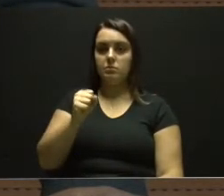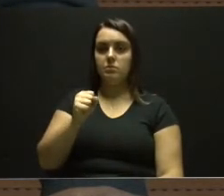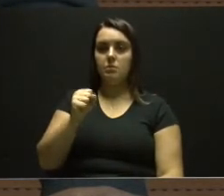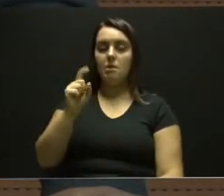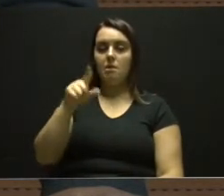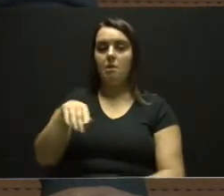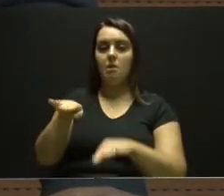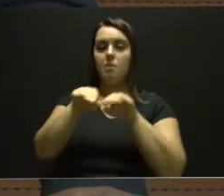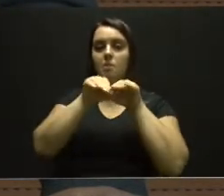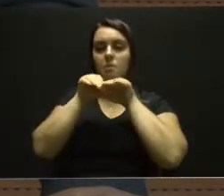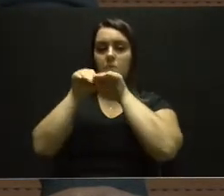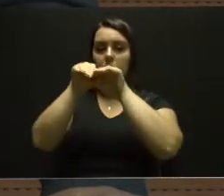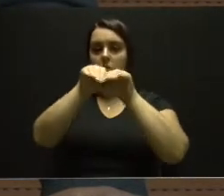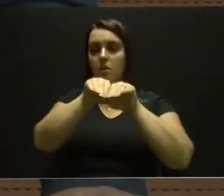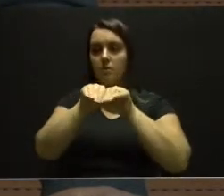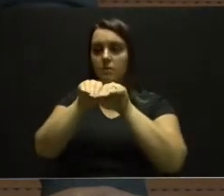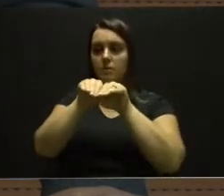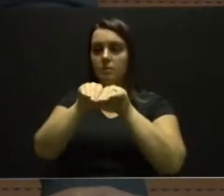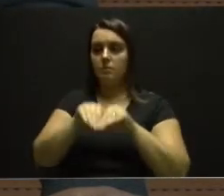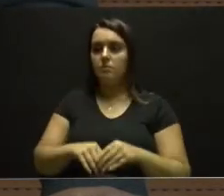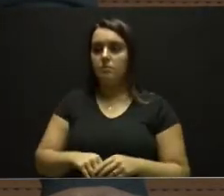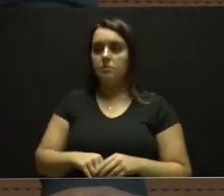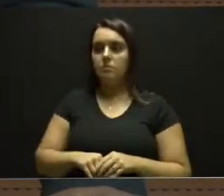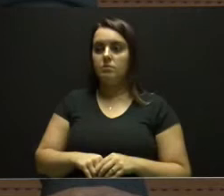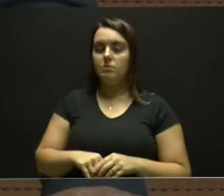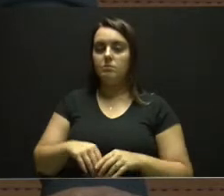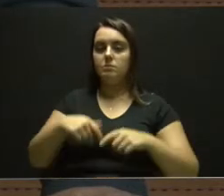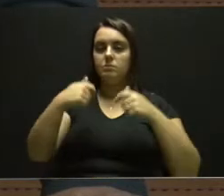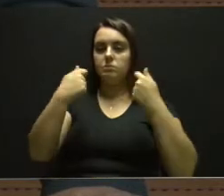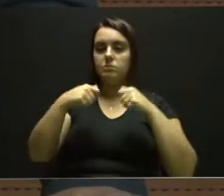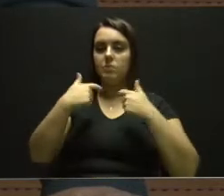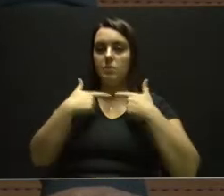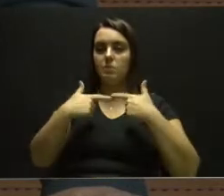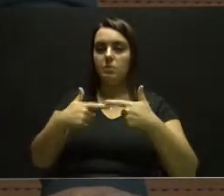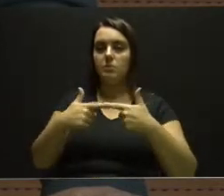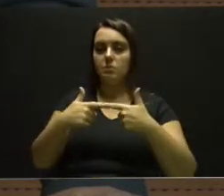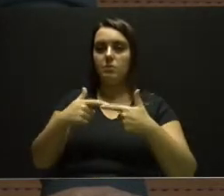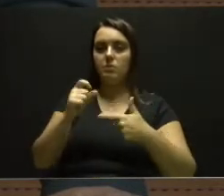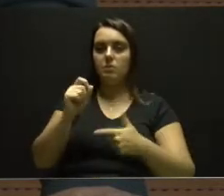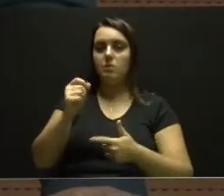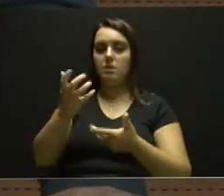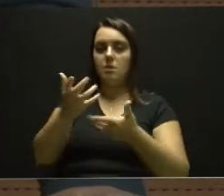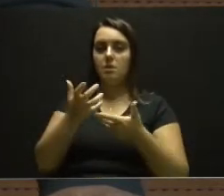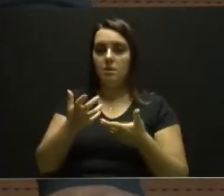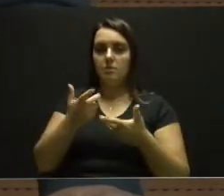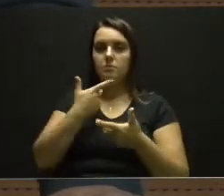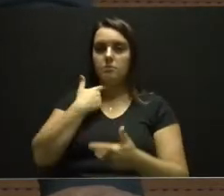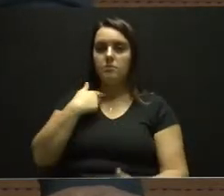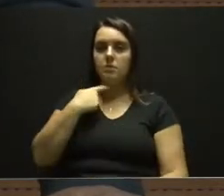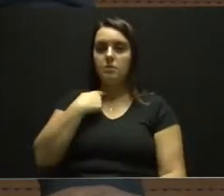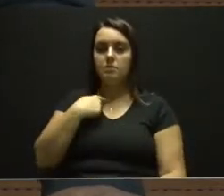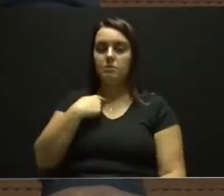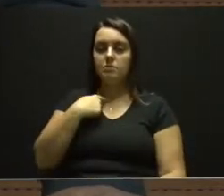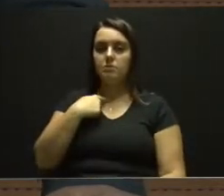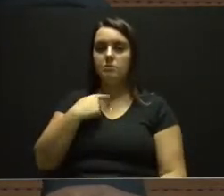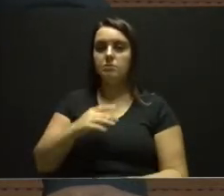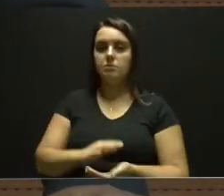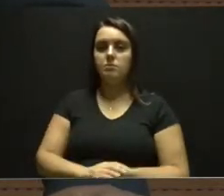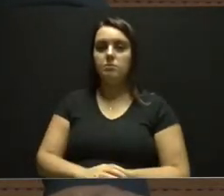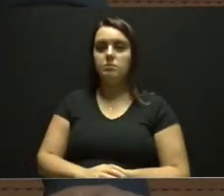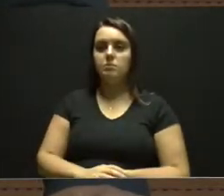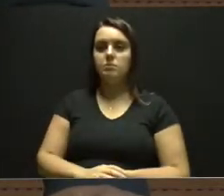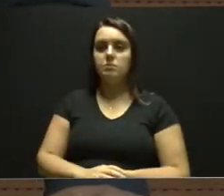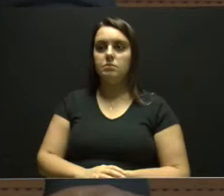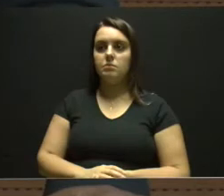igual onde entendo que nós temos que lutar pelo aquilo que a gente quer já passaram pela minha